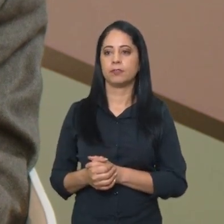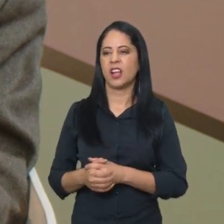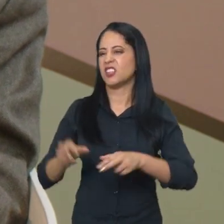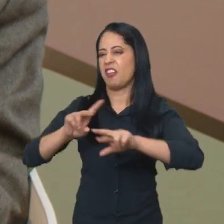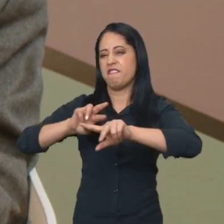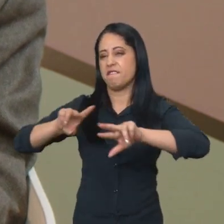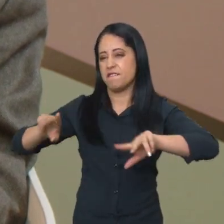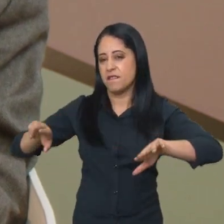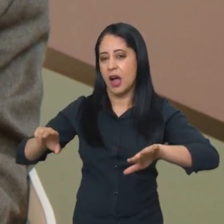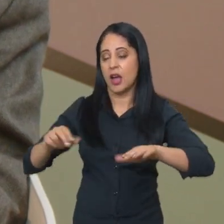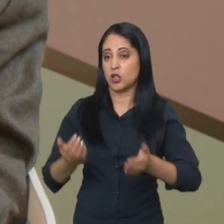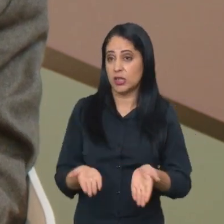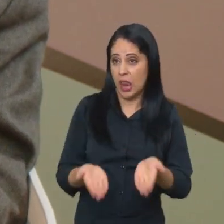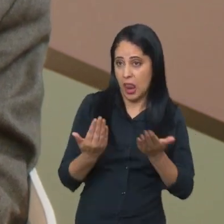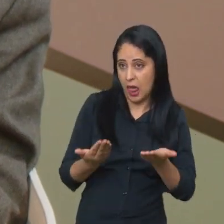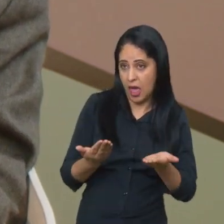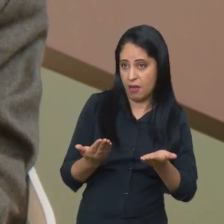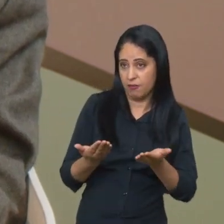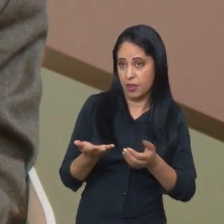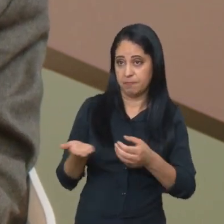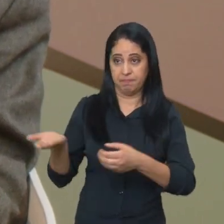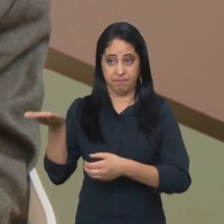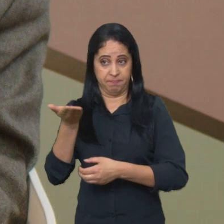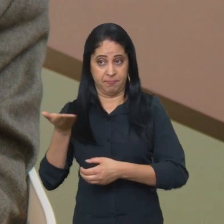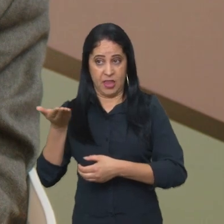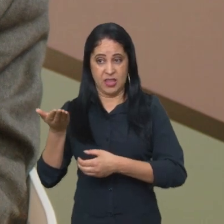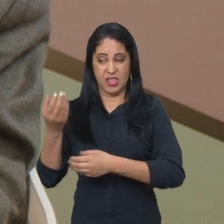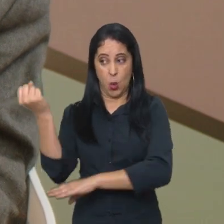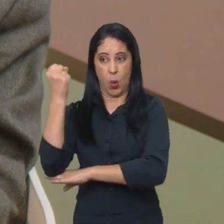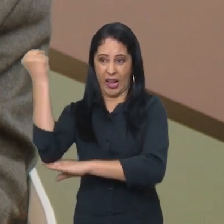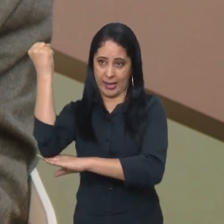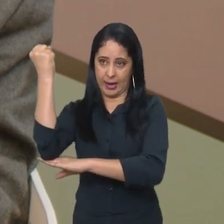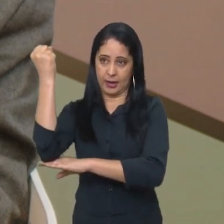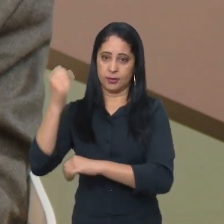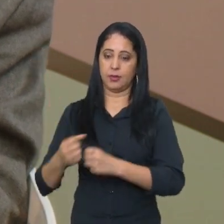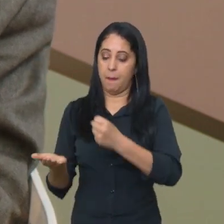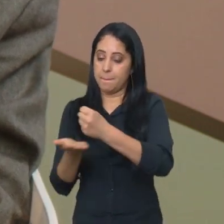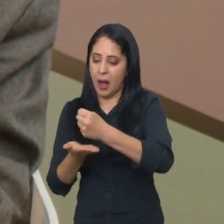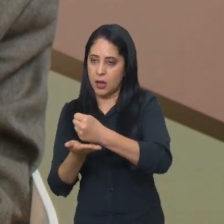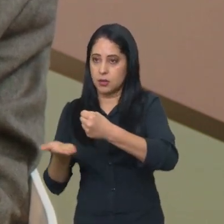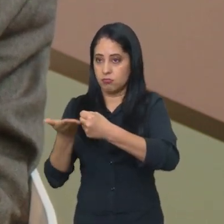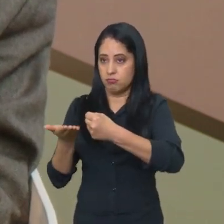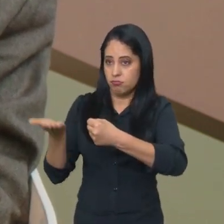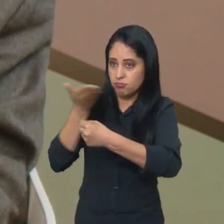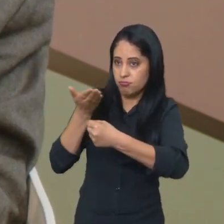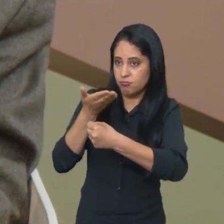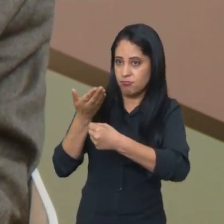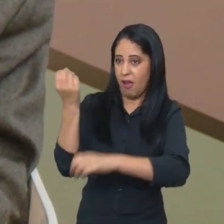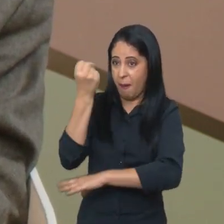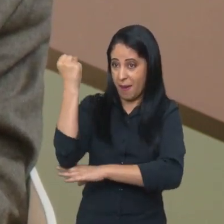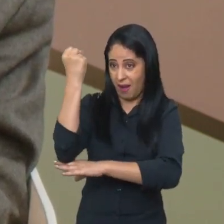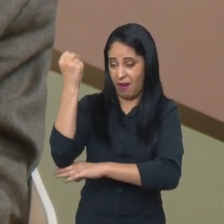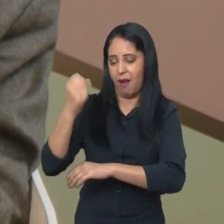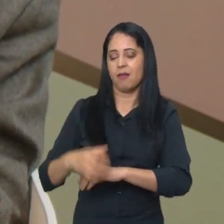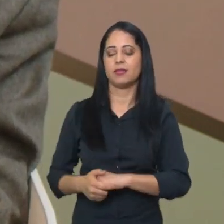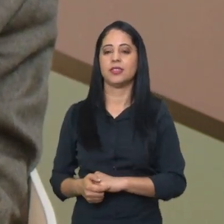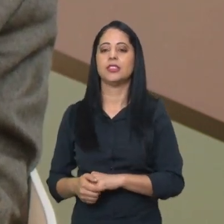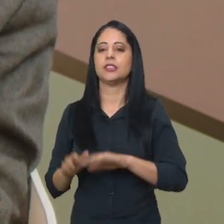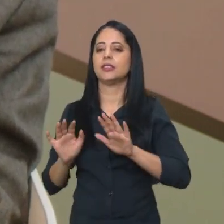São vários estágios. Então, e o leve, moderado e grave seria quando já há, então eu falei do comprometimento cognitivo leve, quando ainda não há